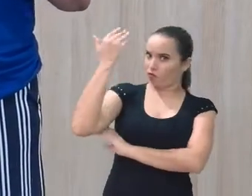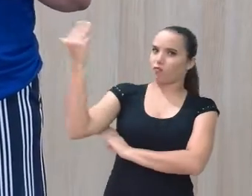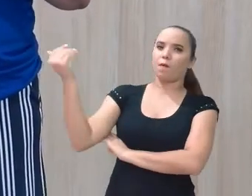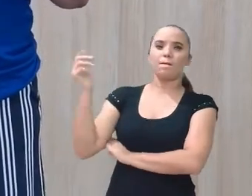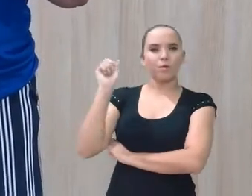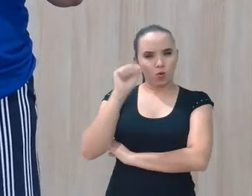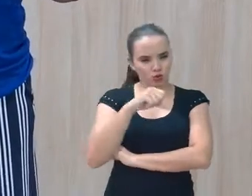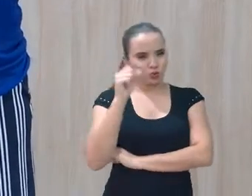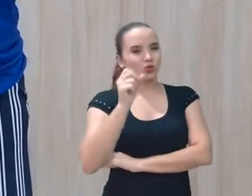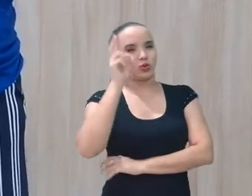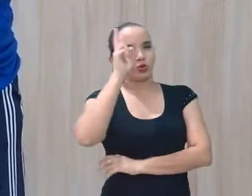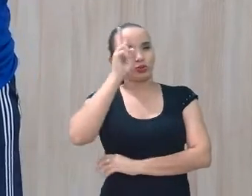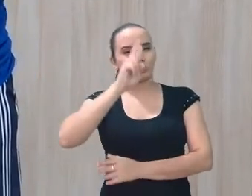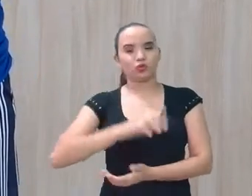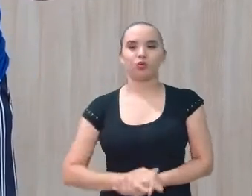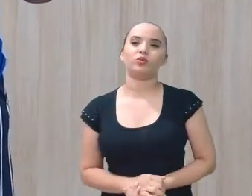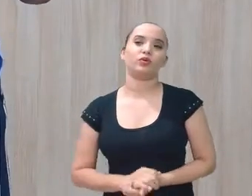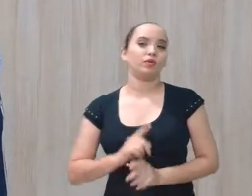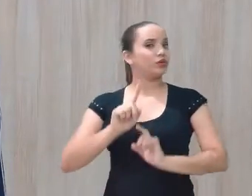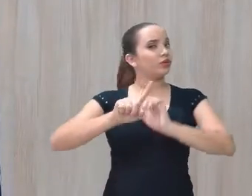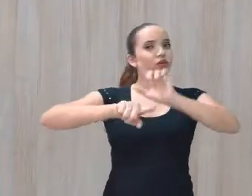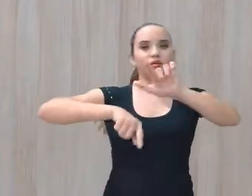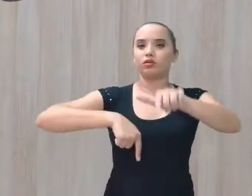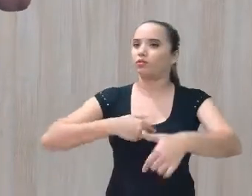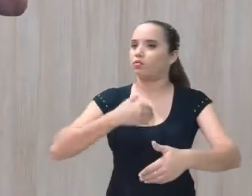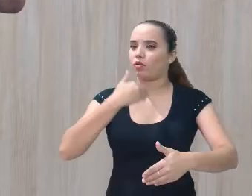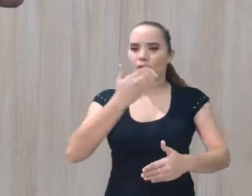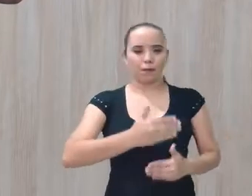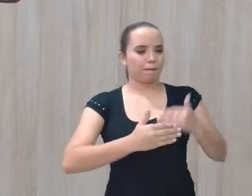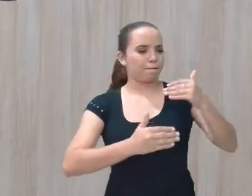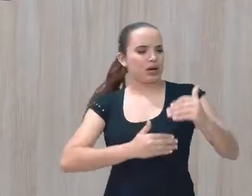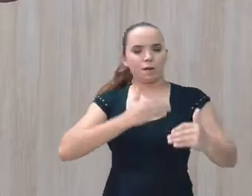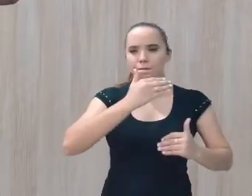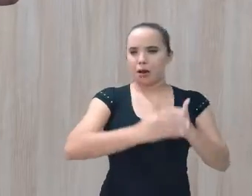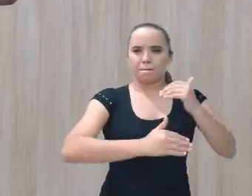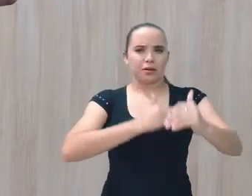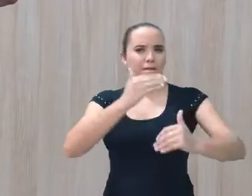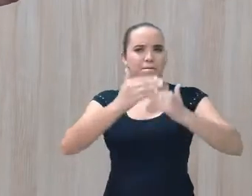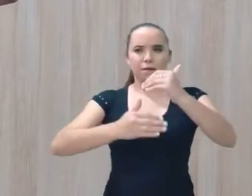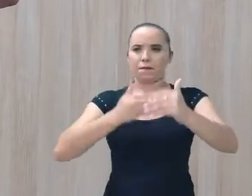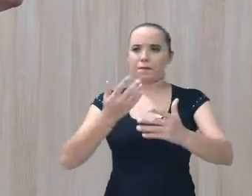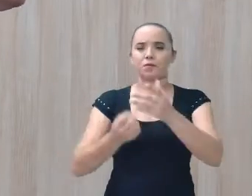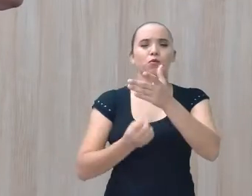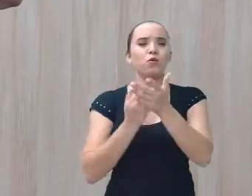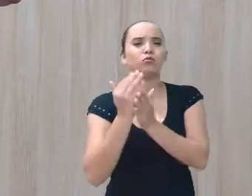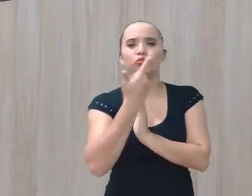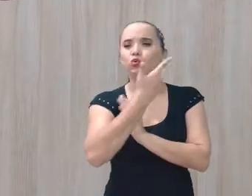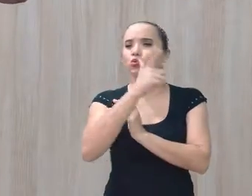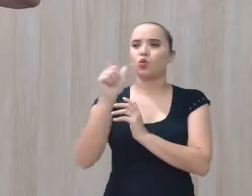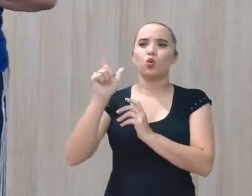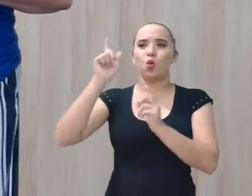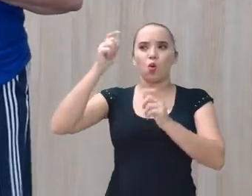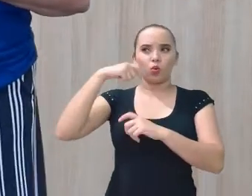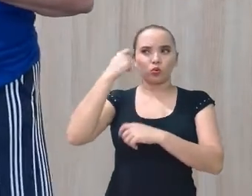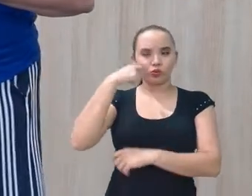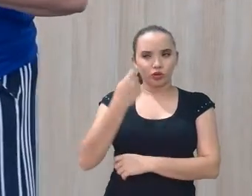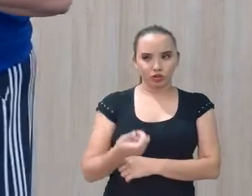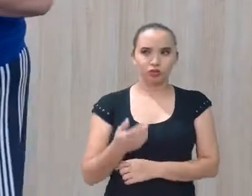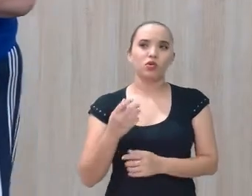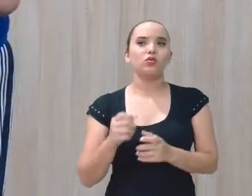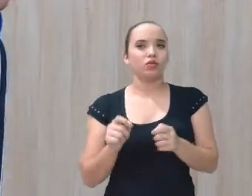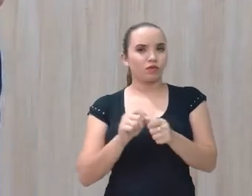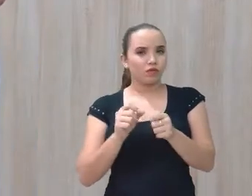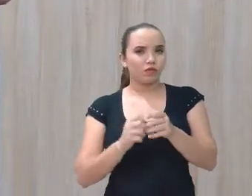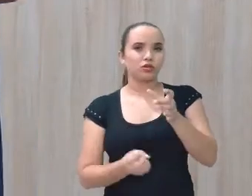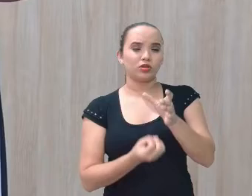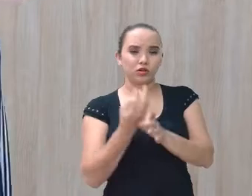essa história, e daí não parou mais. Começaram outros artistas a surgir e a produzir histórias,